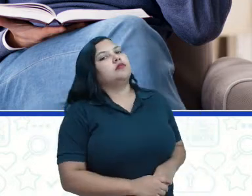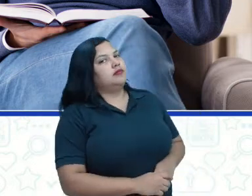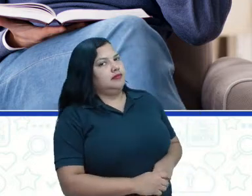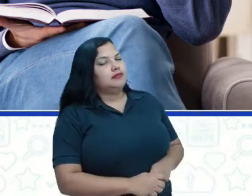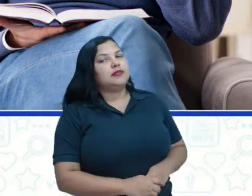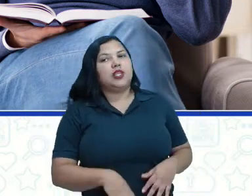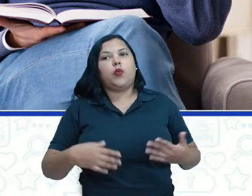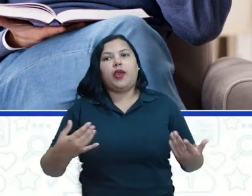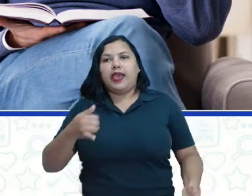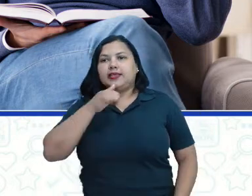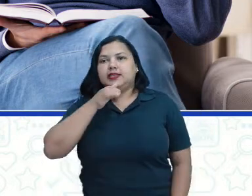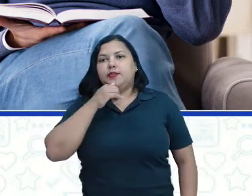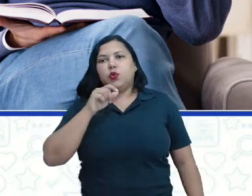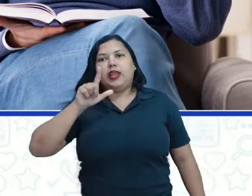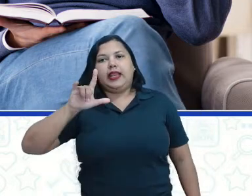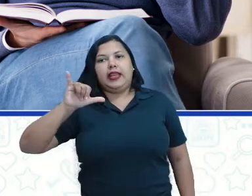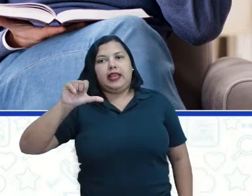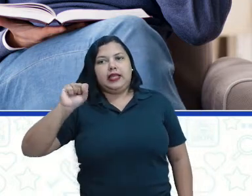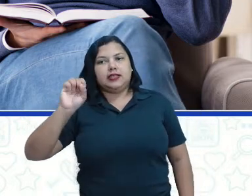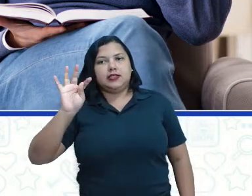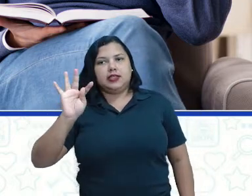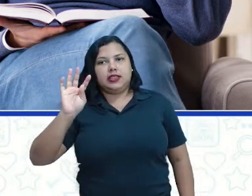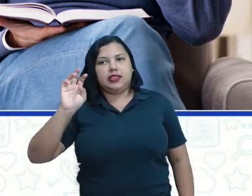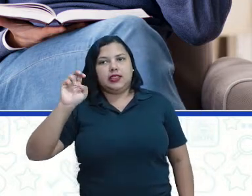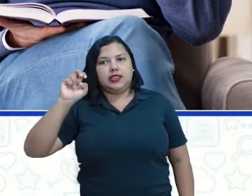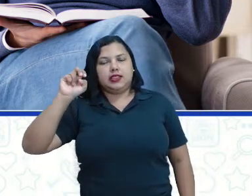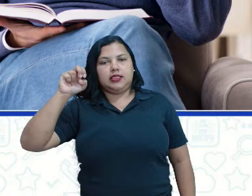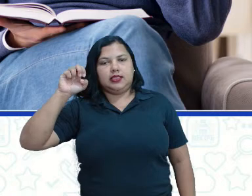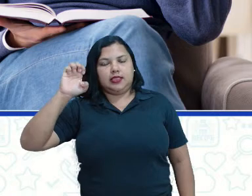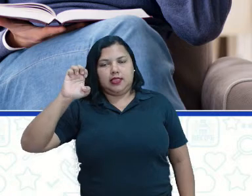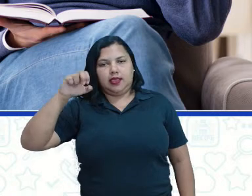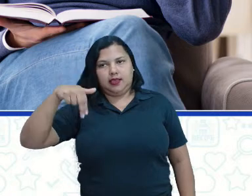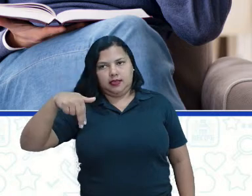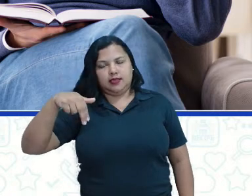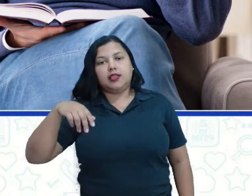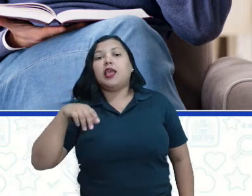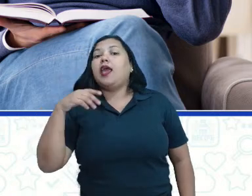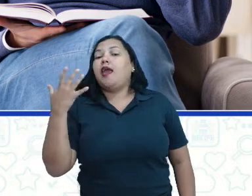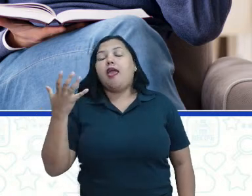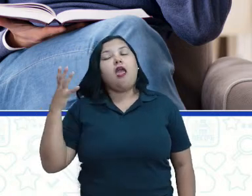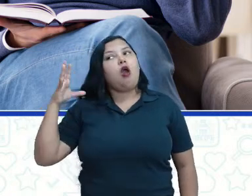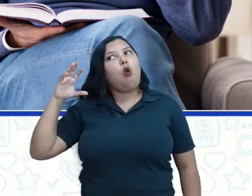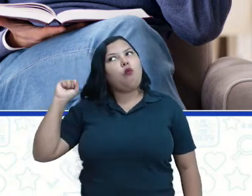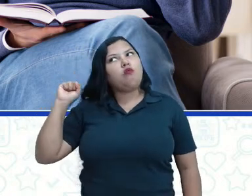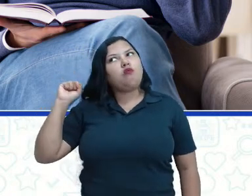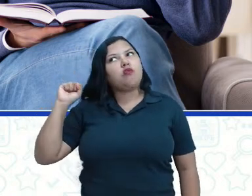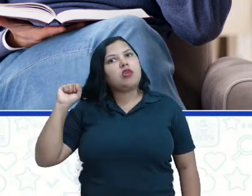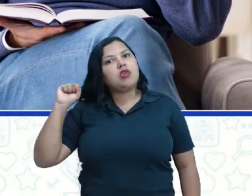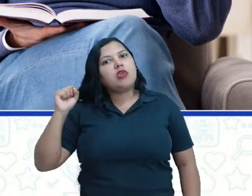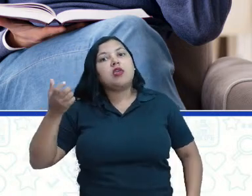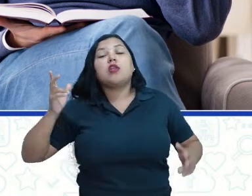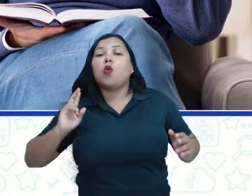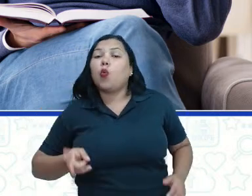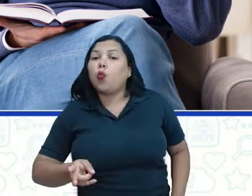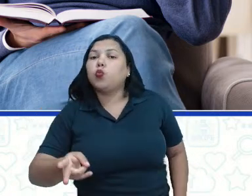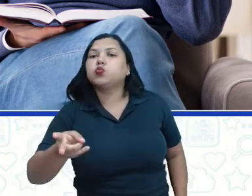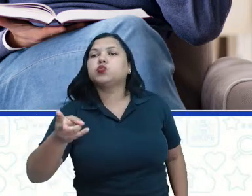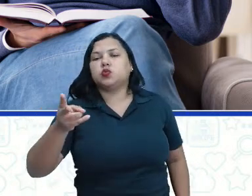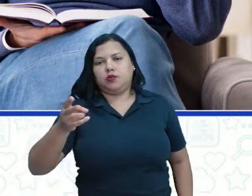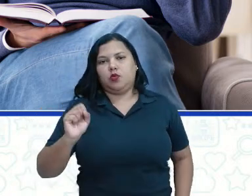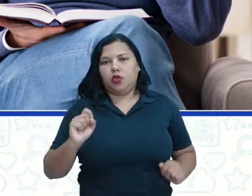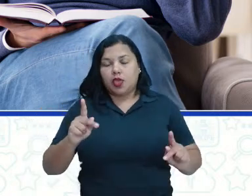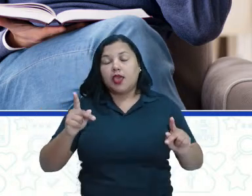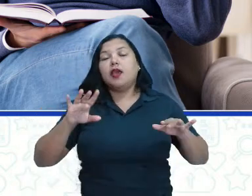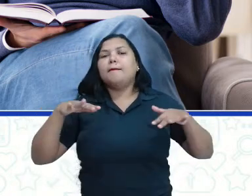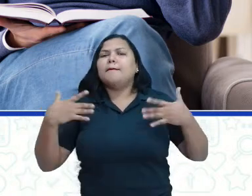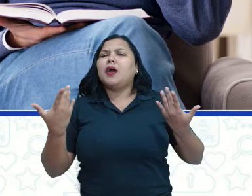ouvindo. Read, ler, reading, lendo. Ando, endo, indo, tá? Mas, em